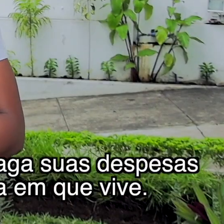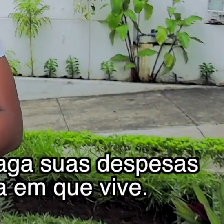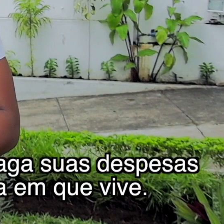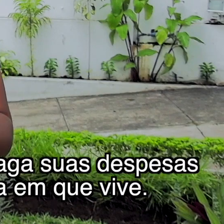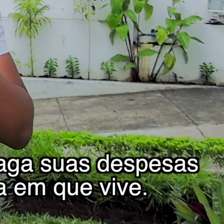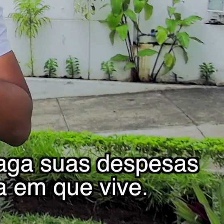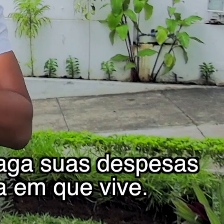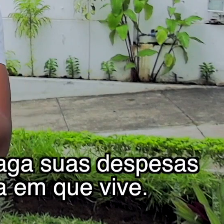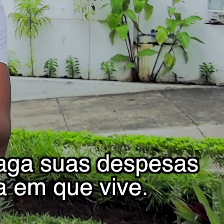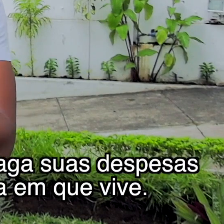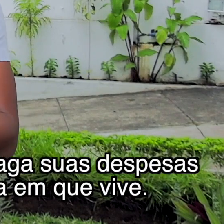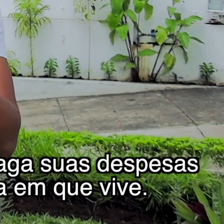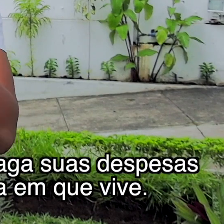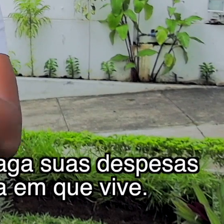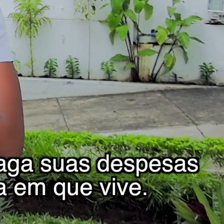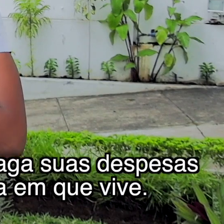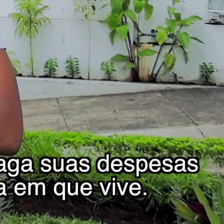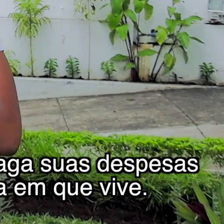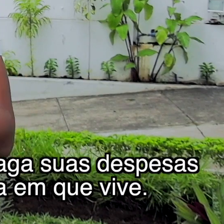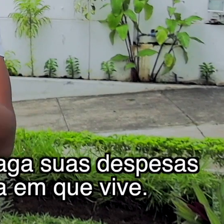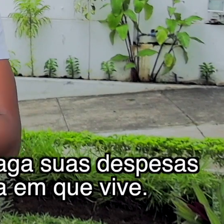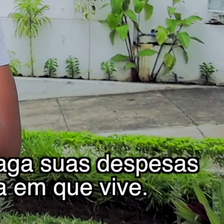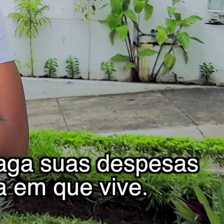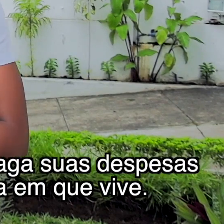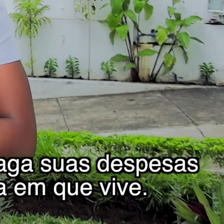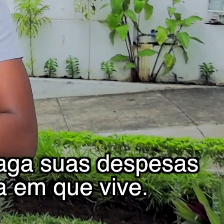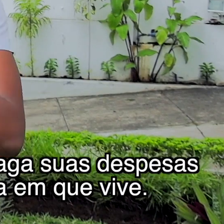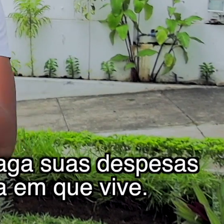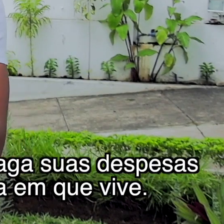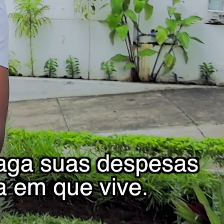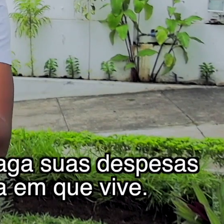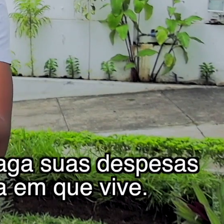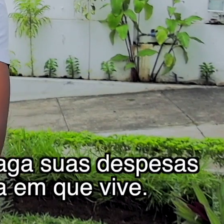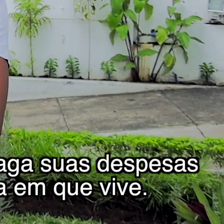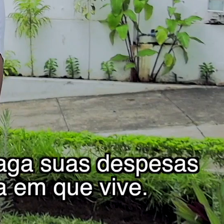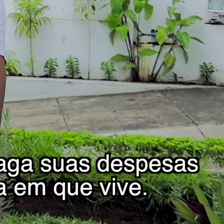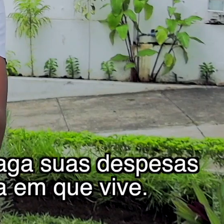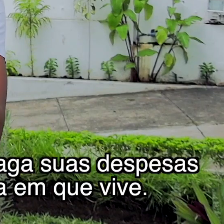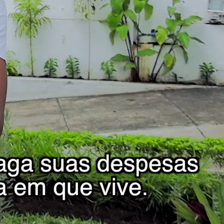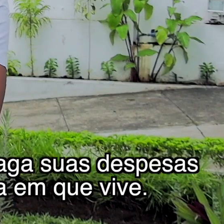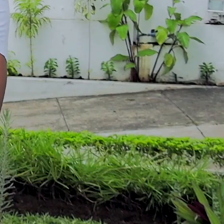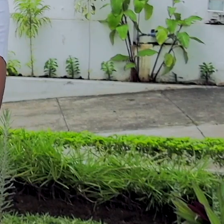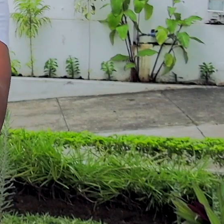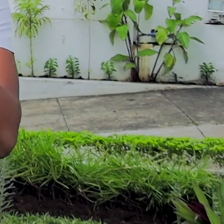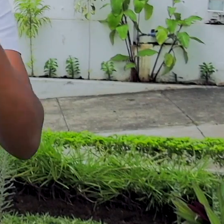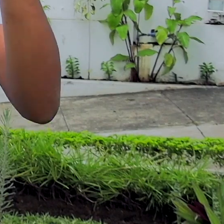Com o dinheiro que ganha, Assunta paga suas despesas diárias, incluindo a renda da casa em que vive.